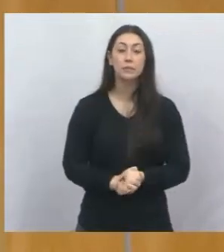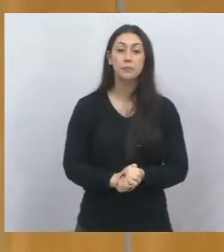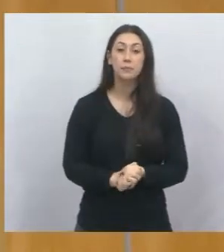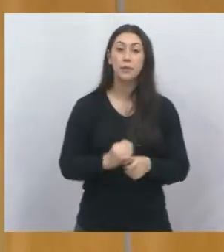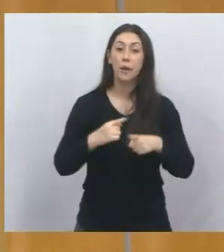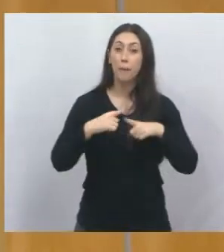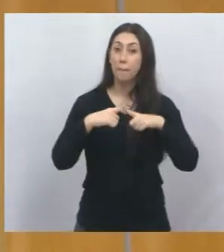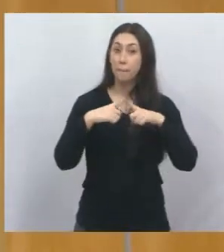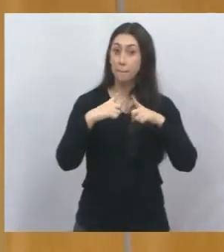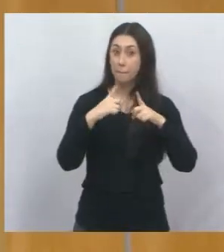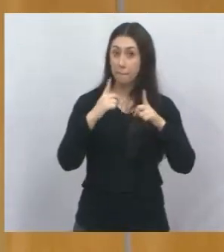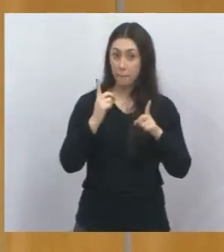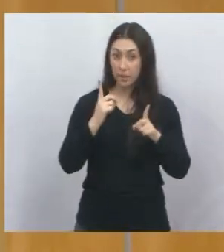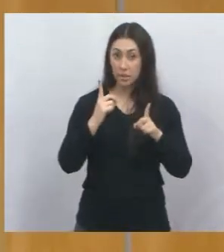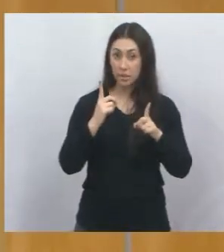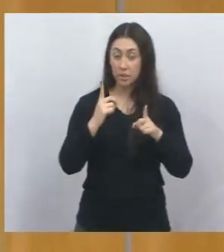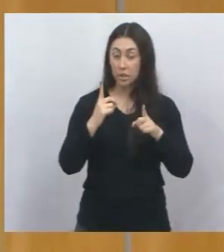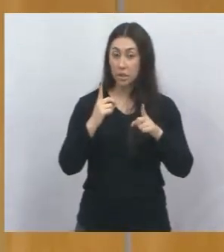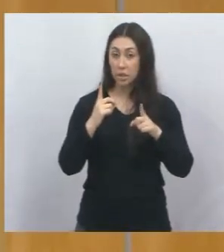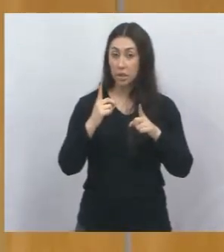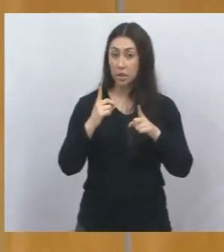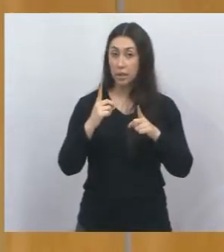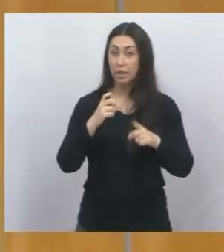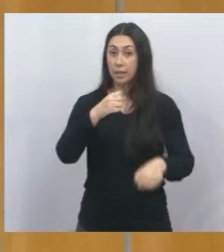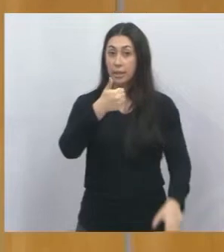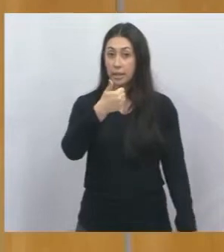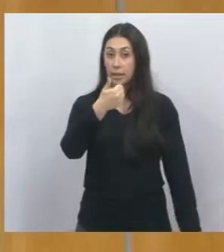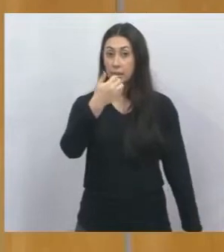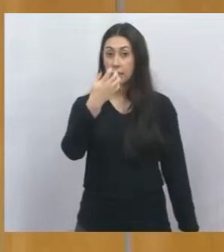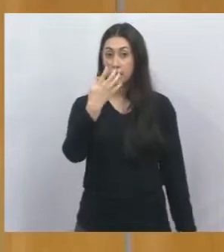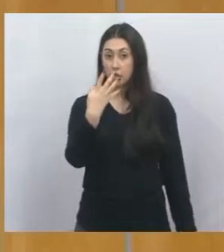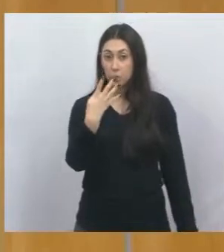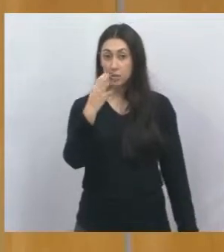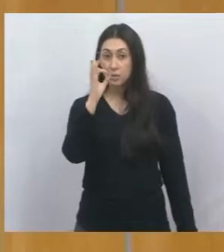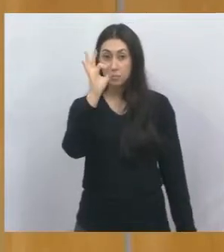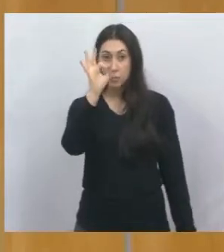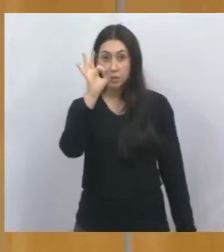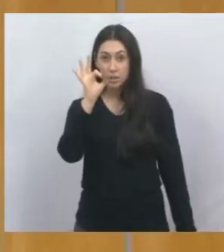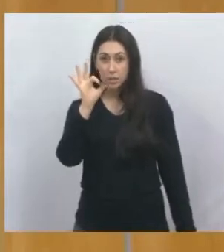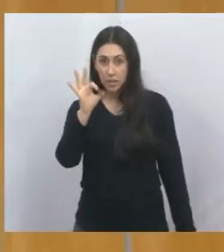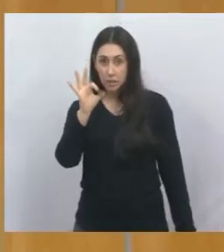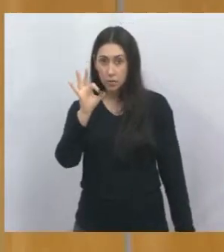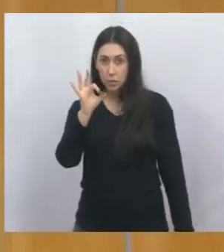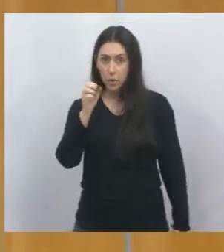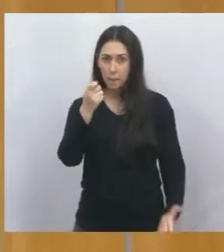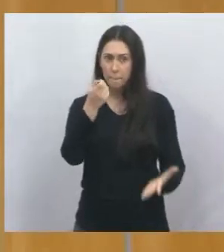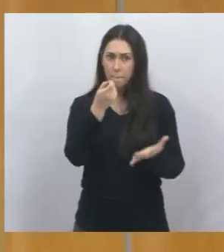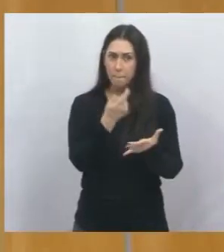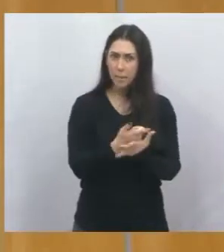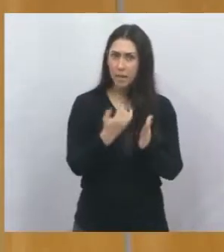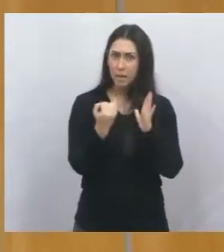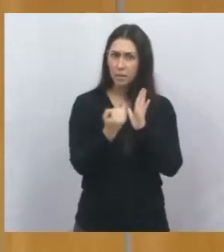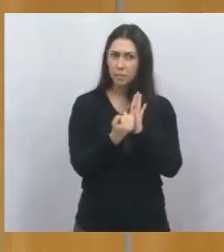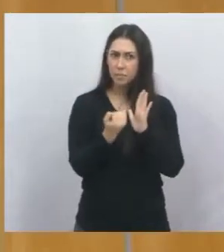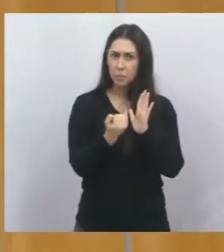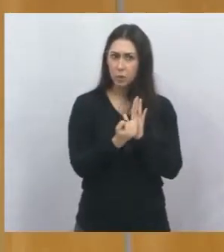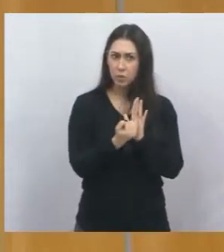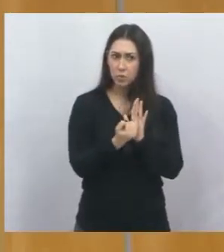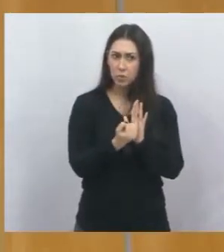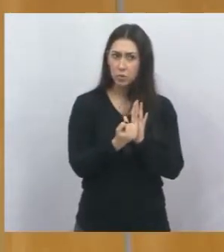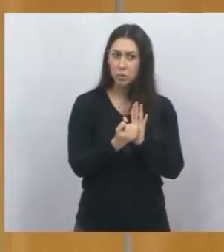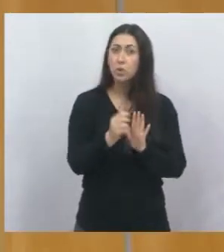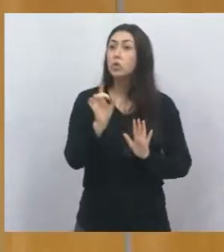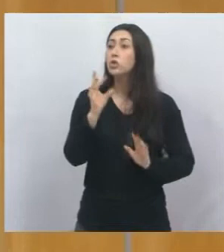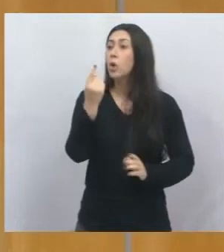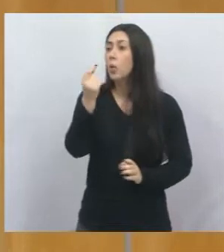mas a contribuição de 14% para os aposentados e pensionistas,